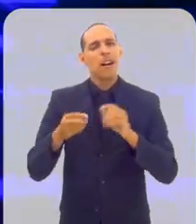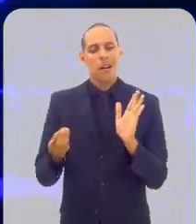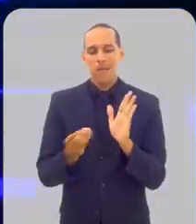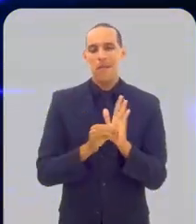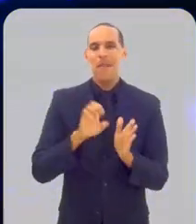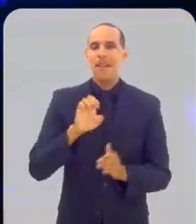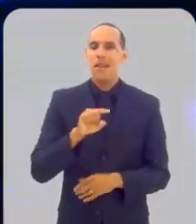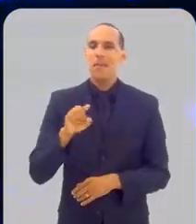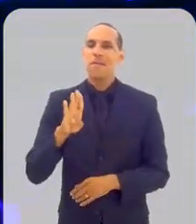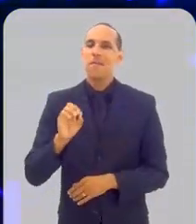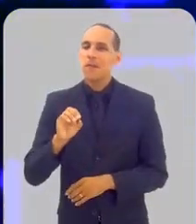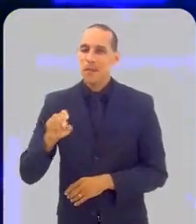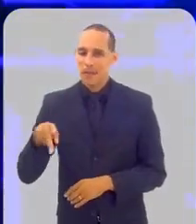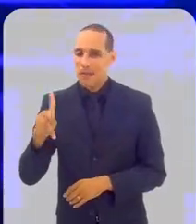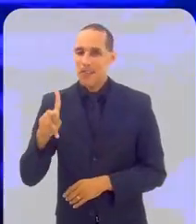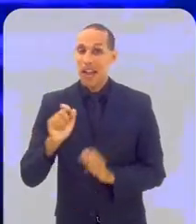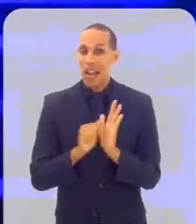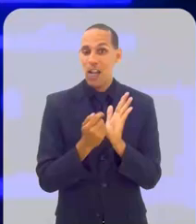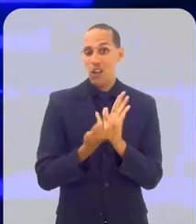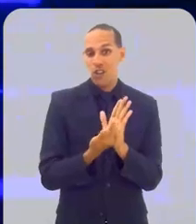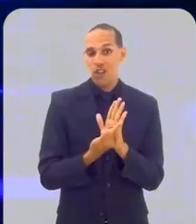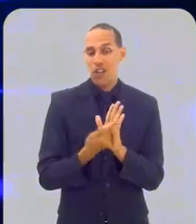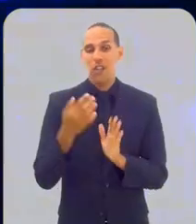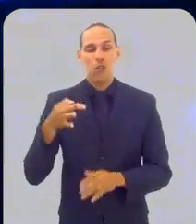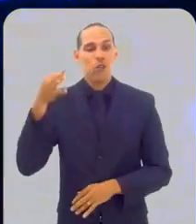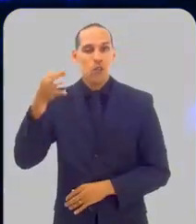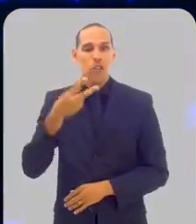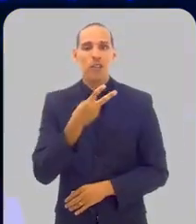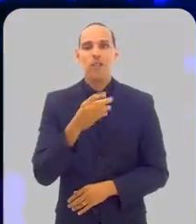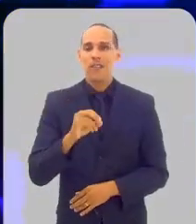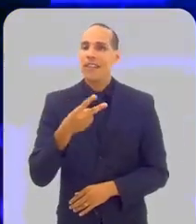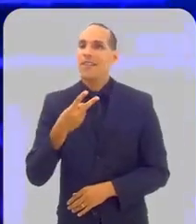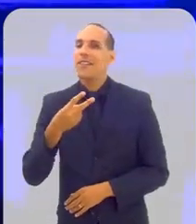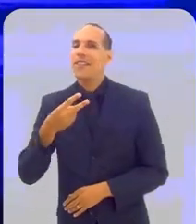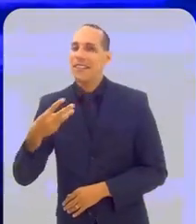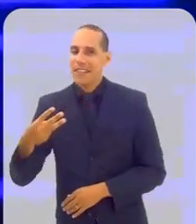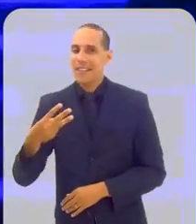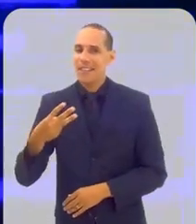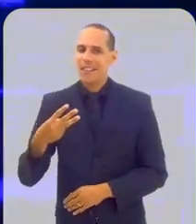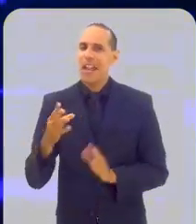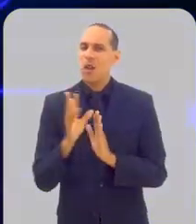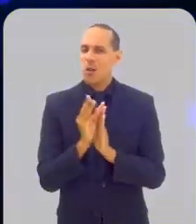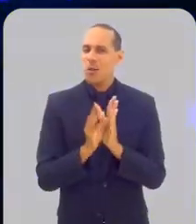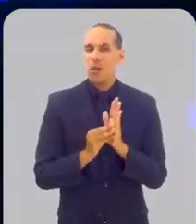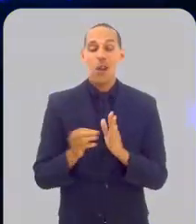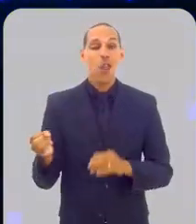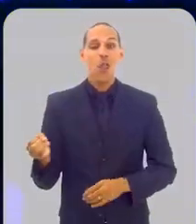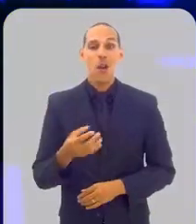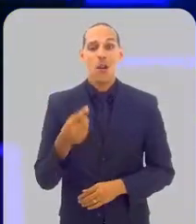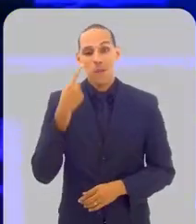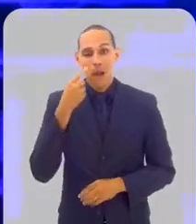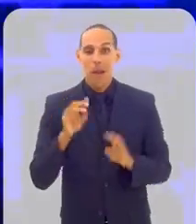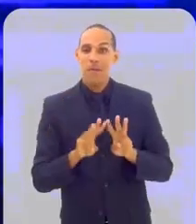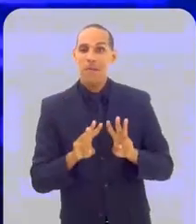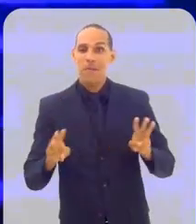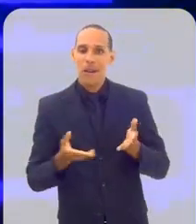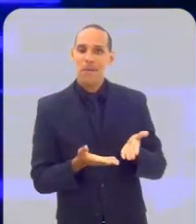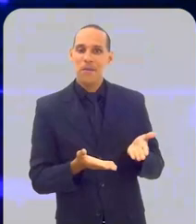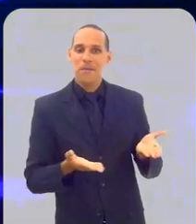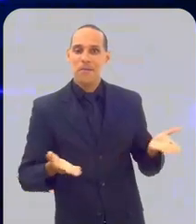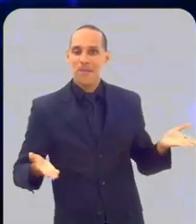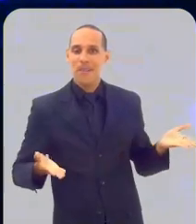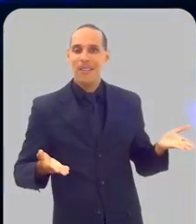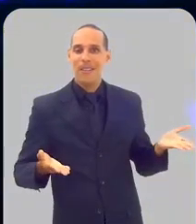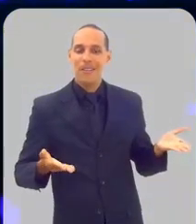material em um e-book, Agenda de Futuro 2023, com conteúdos inéditos. Ele está disponível no site